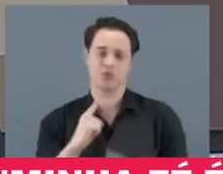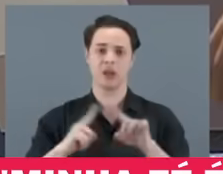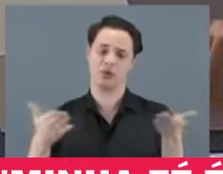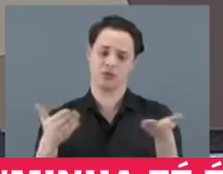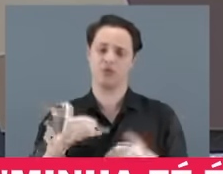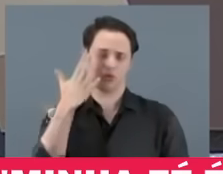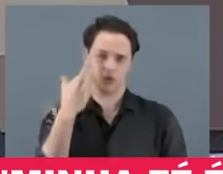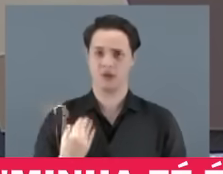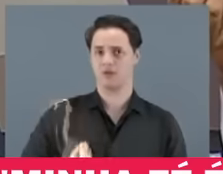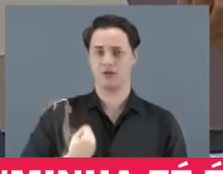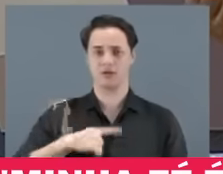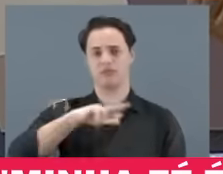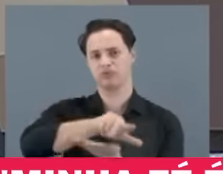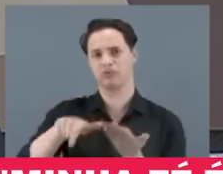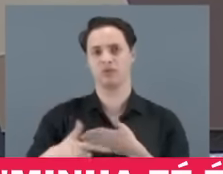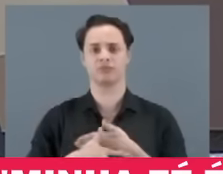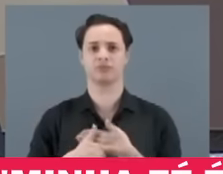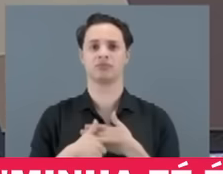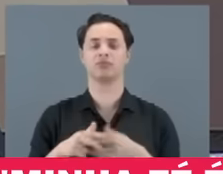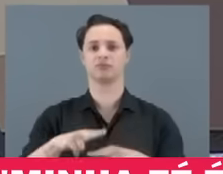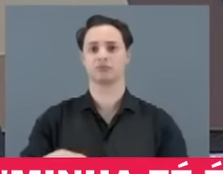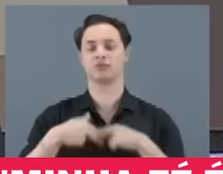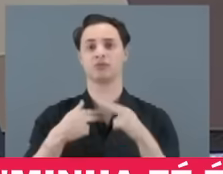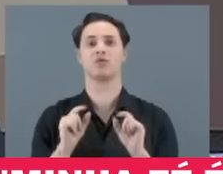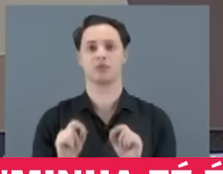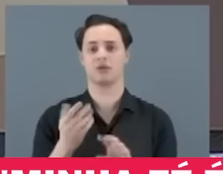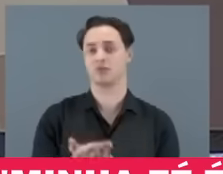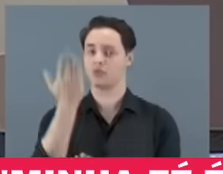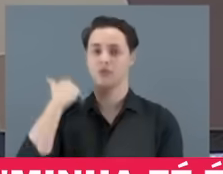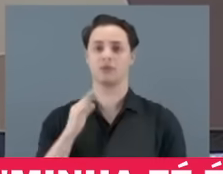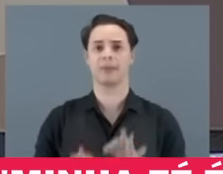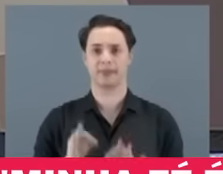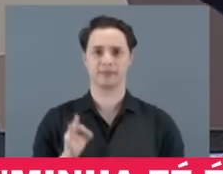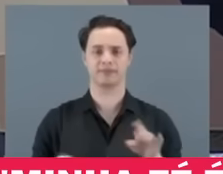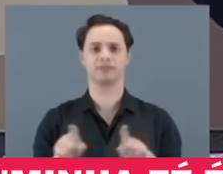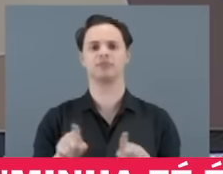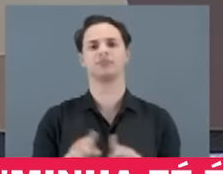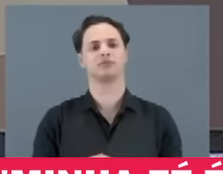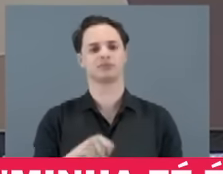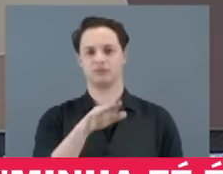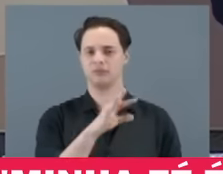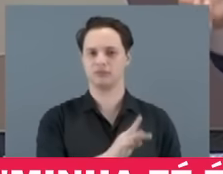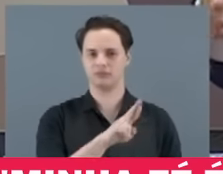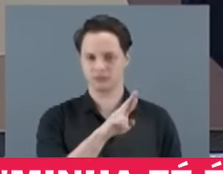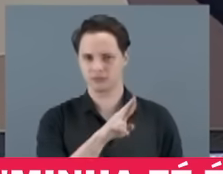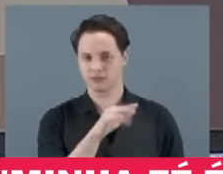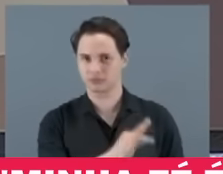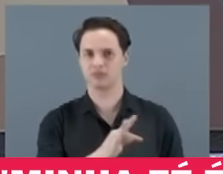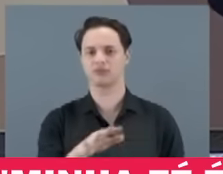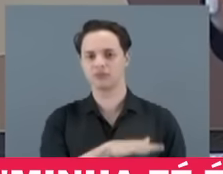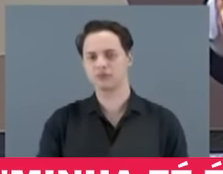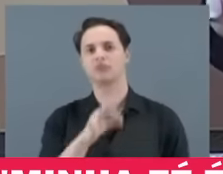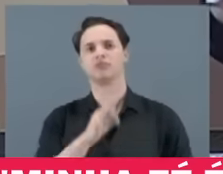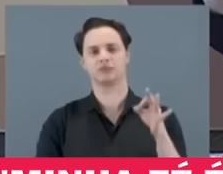vida oferece múltiplos papéis. E por isso, assim como eu fui juiz lá atrás, e fui juiz dos autos, juiz das regras éticas, juiz